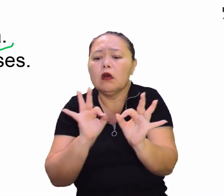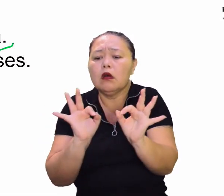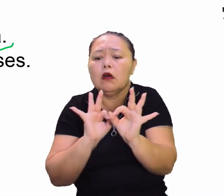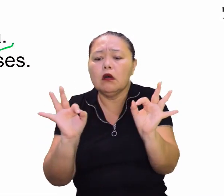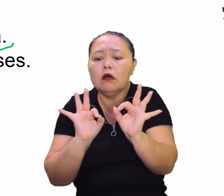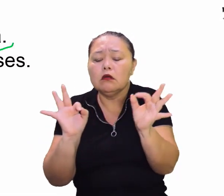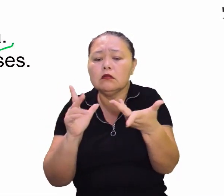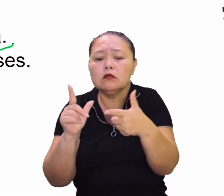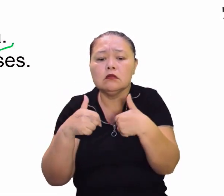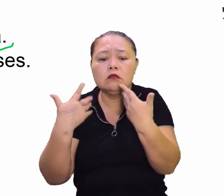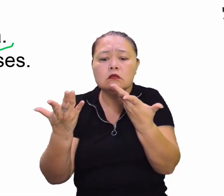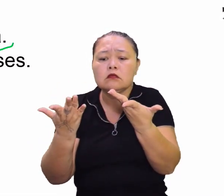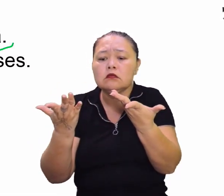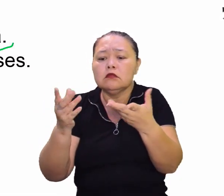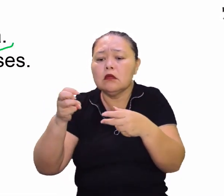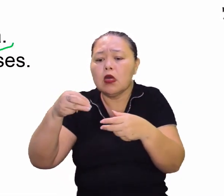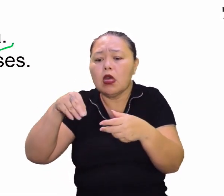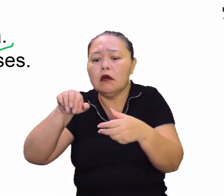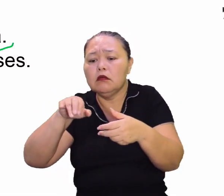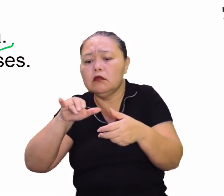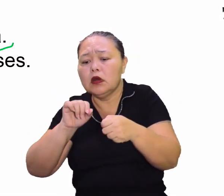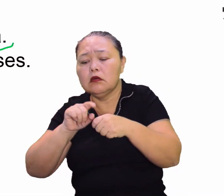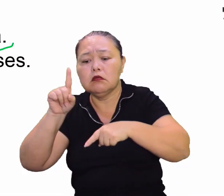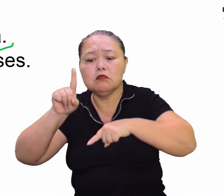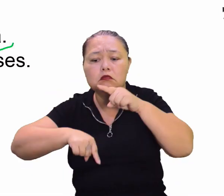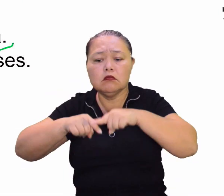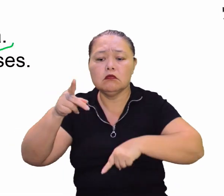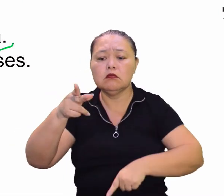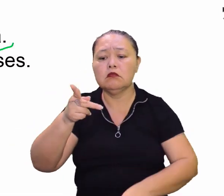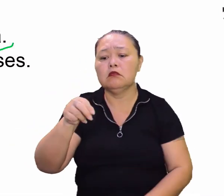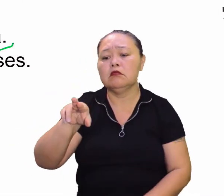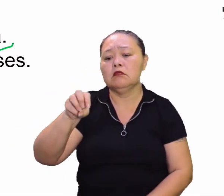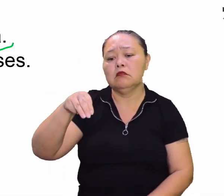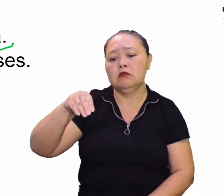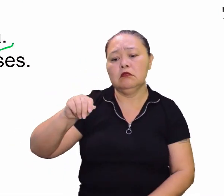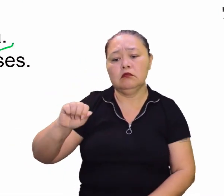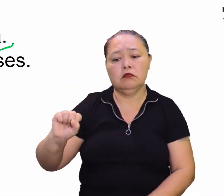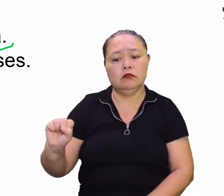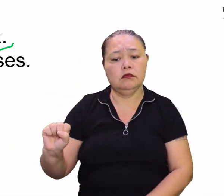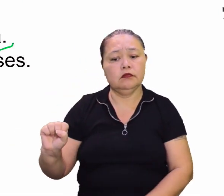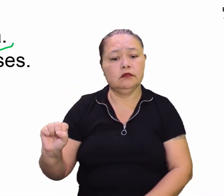essa produção de minérios e matérias-primas.